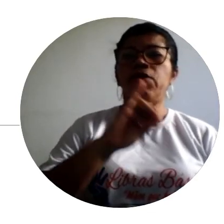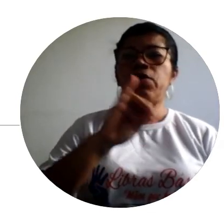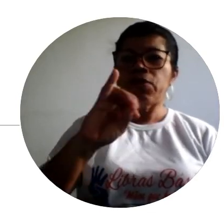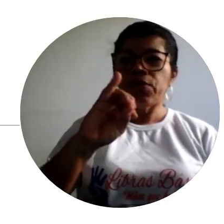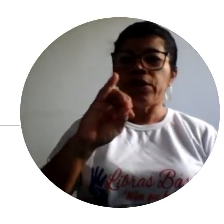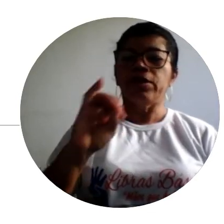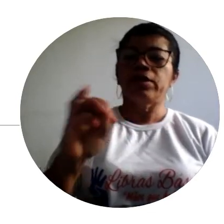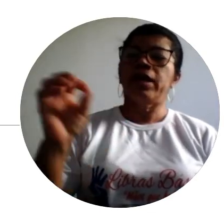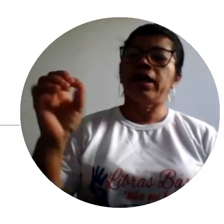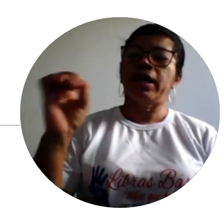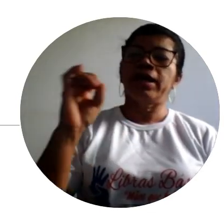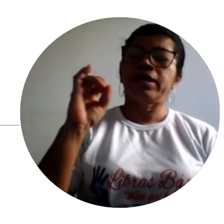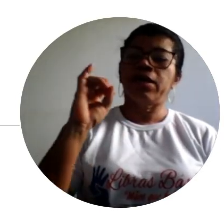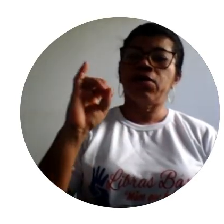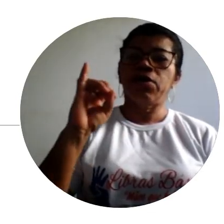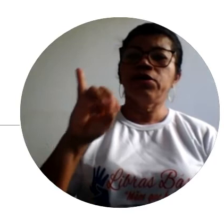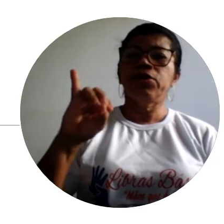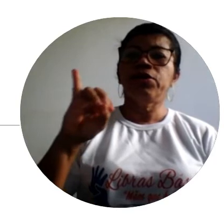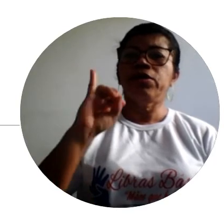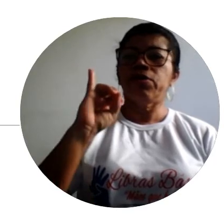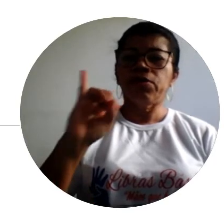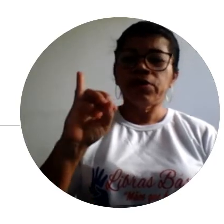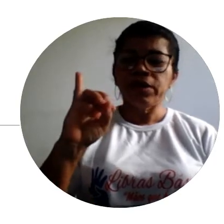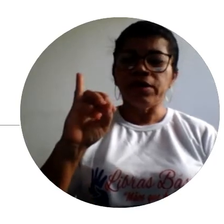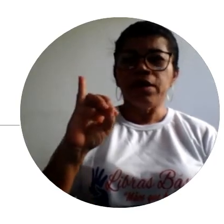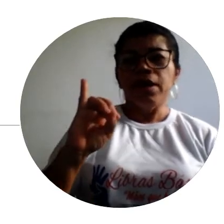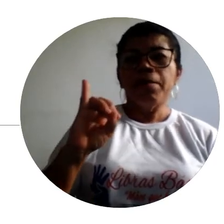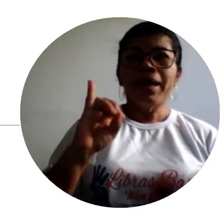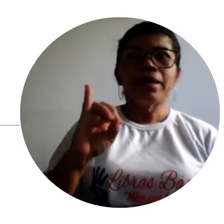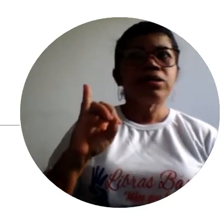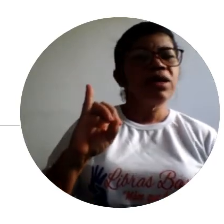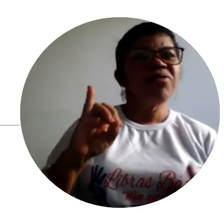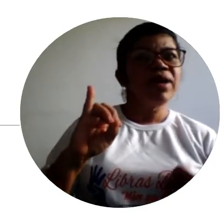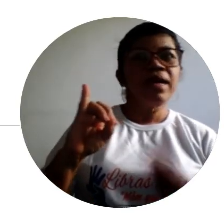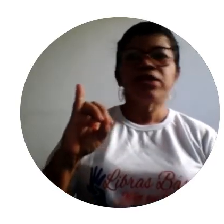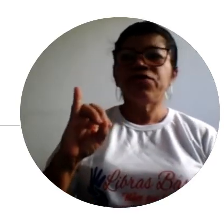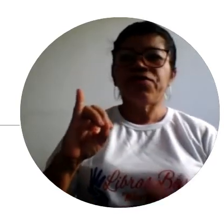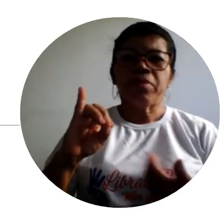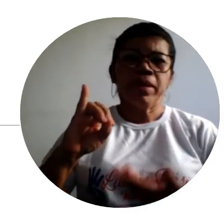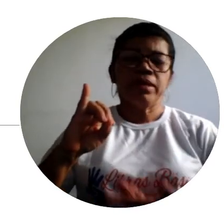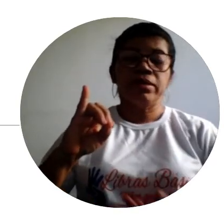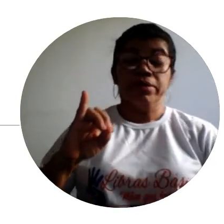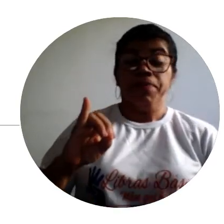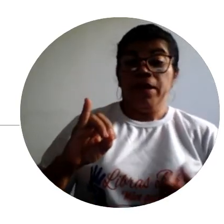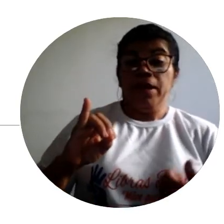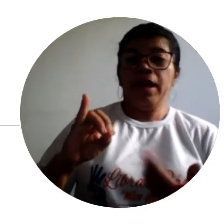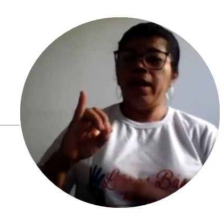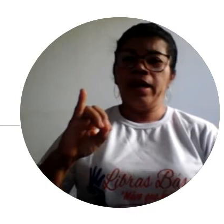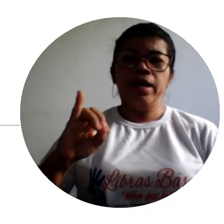faço oi, que é a letra O e o I, oi. Mas eu quero falar de forma